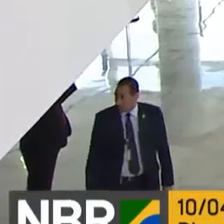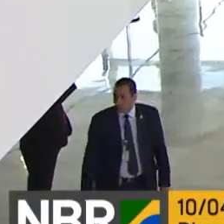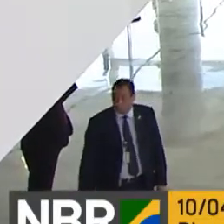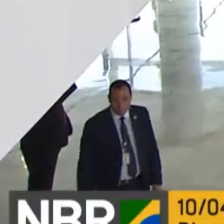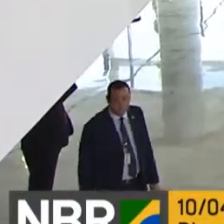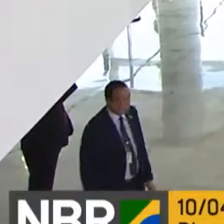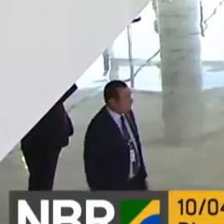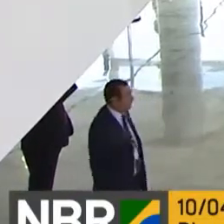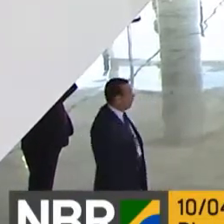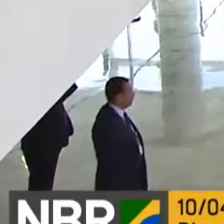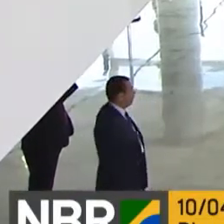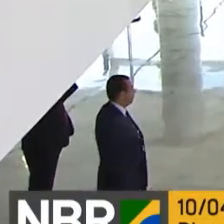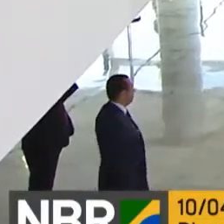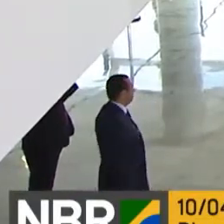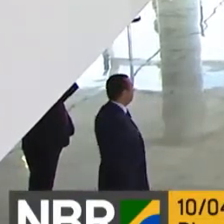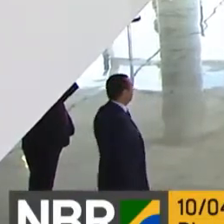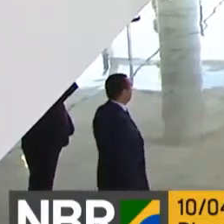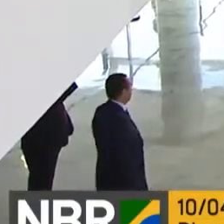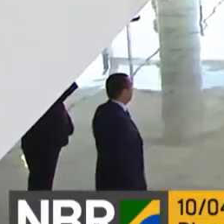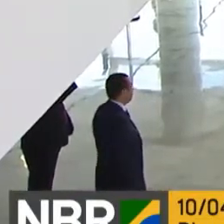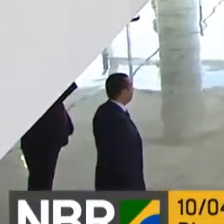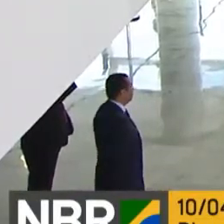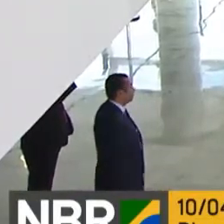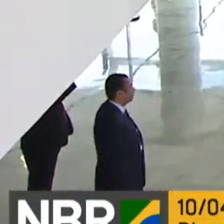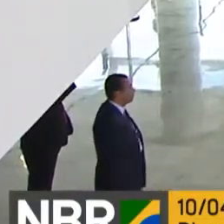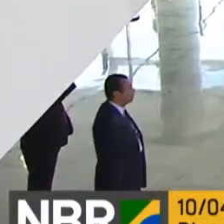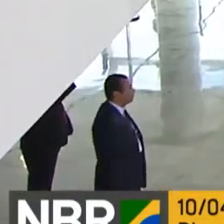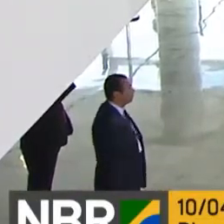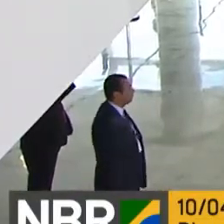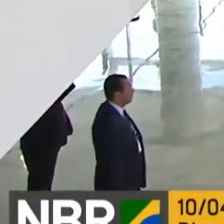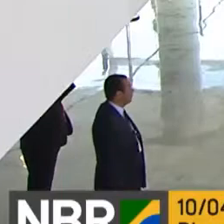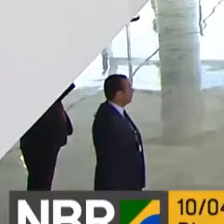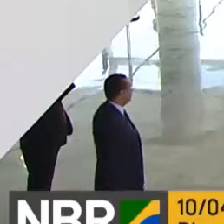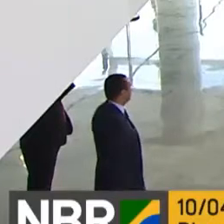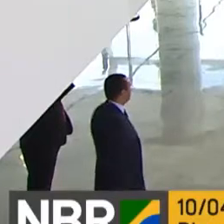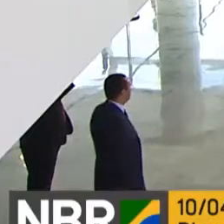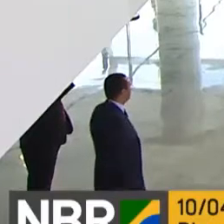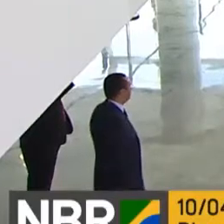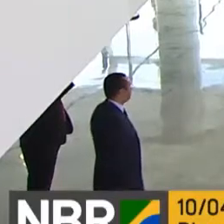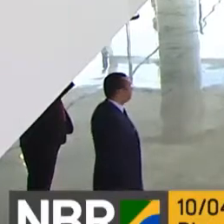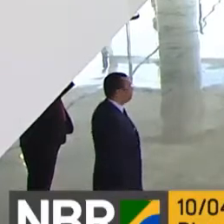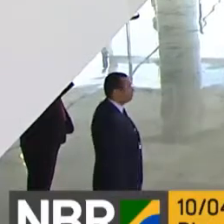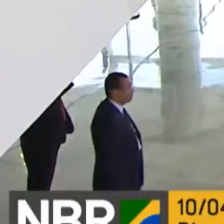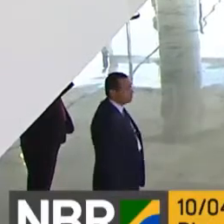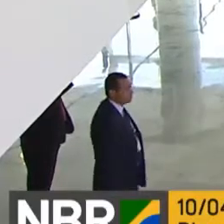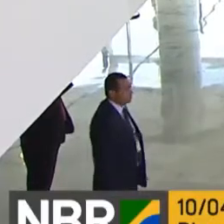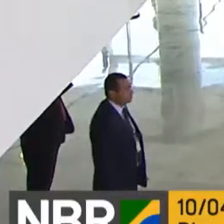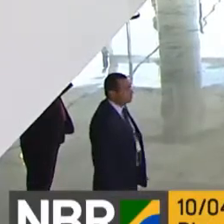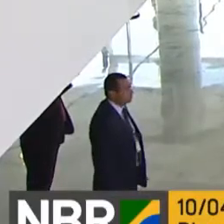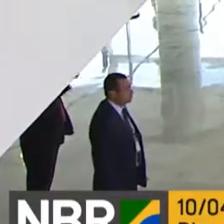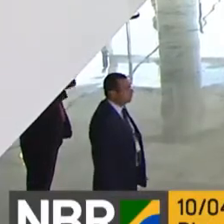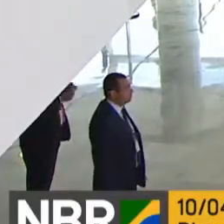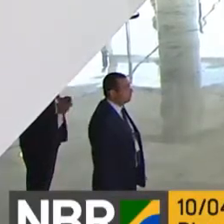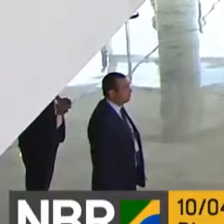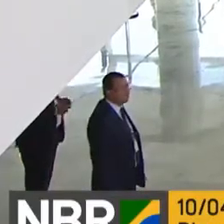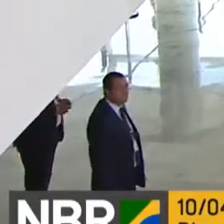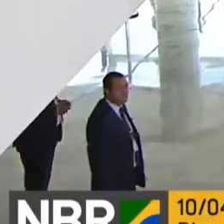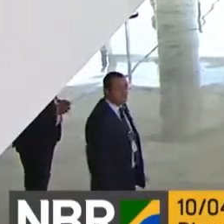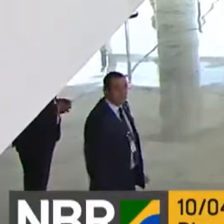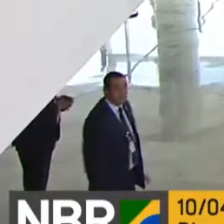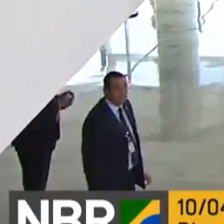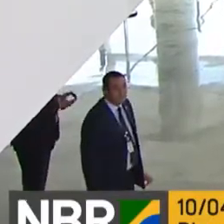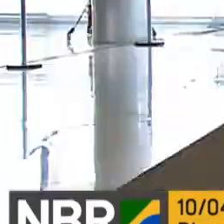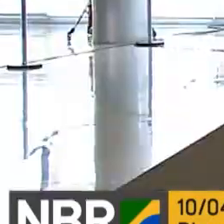Turismo e Integração Nacional. Vamos acompanhar. Ministro do Trabalho, Elto Yomura. Do ministro de Estado do